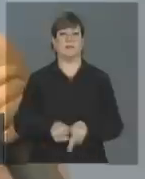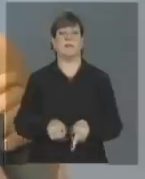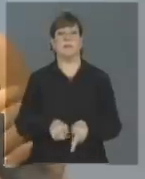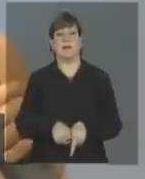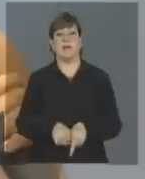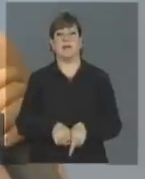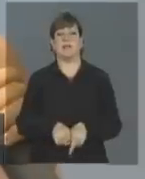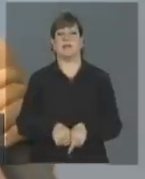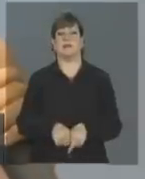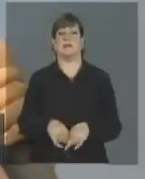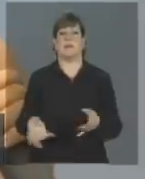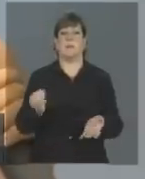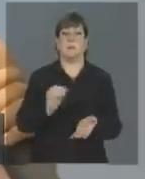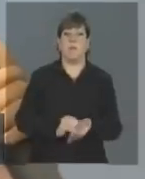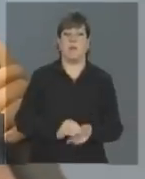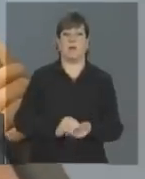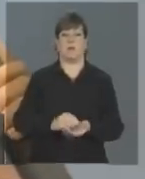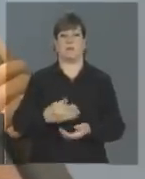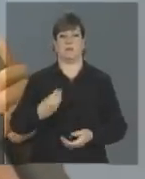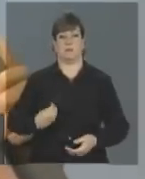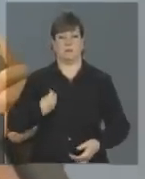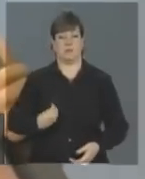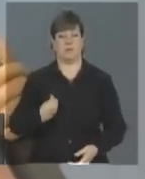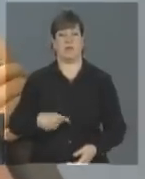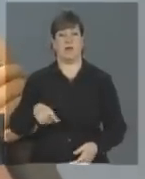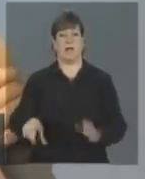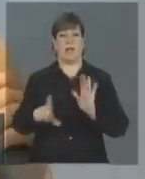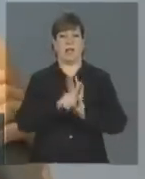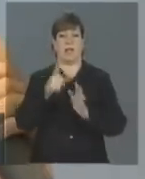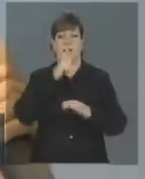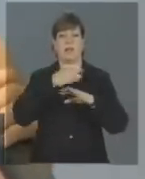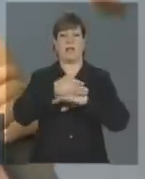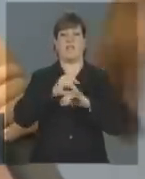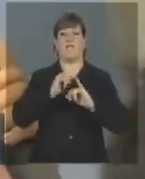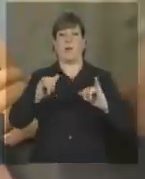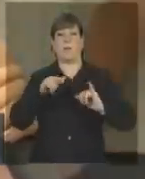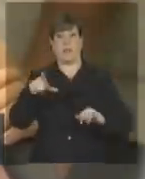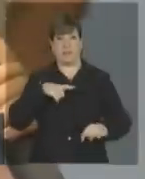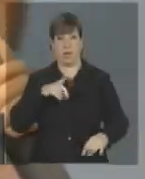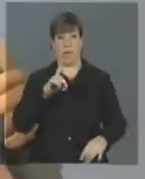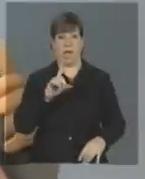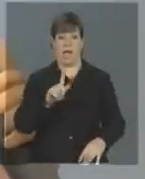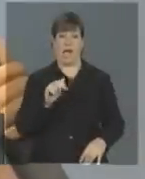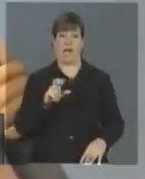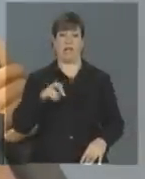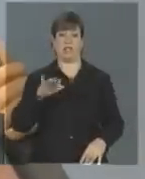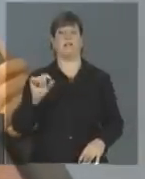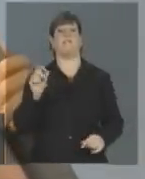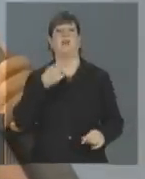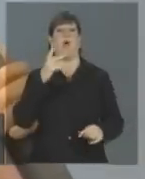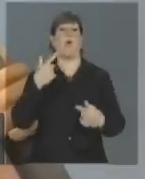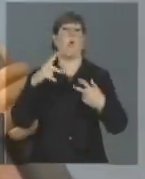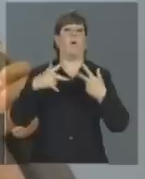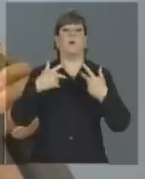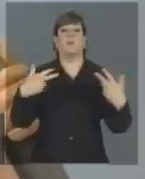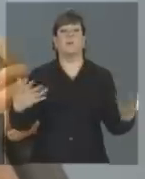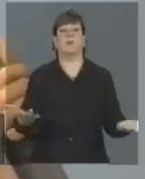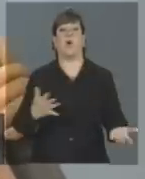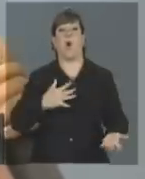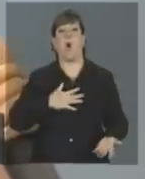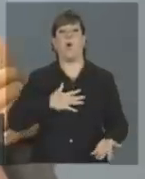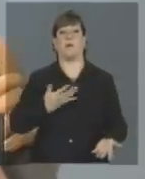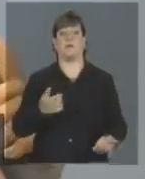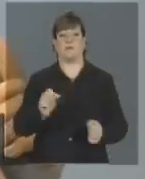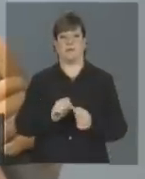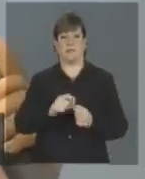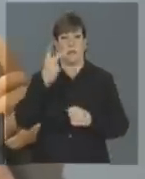de colocar em prática a lei de acesso à informação, se ela deu garantias ou, enfim, falou de outros mecanismos que gostaria de adotar para dar